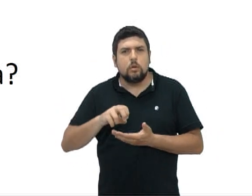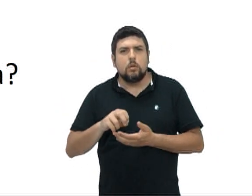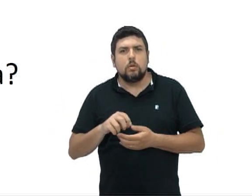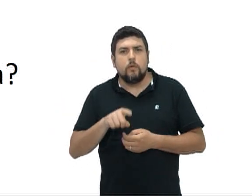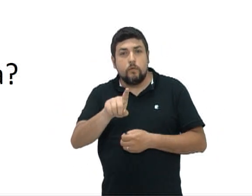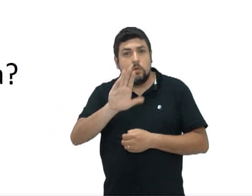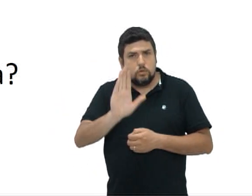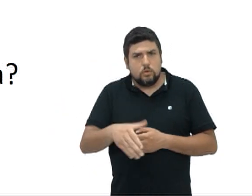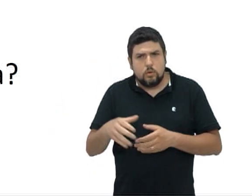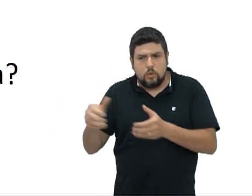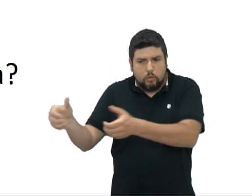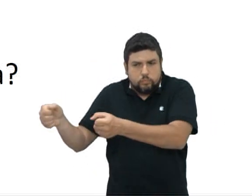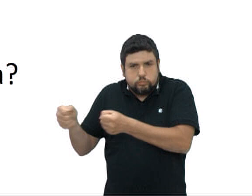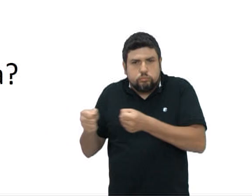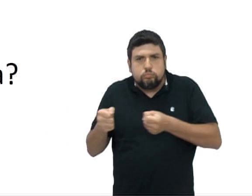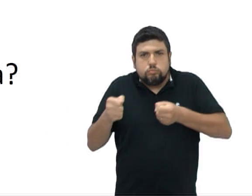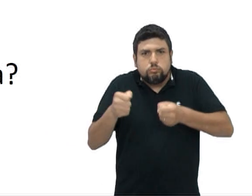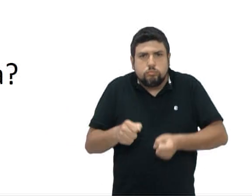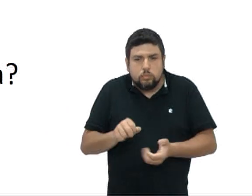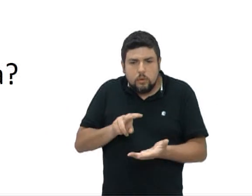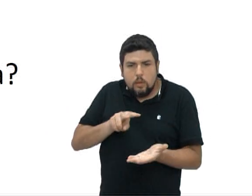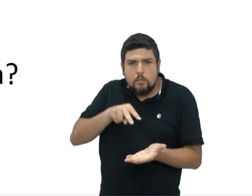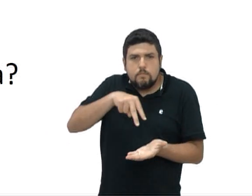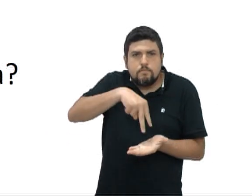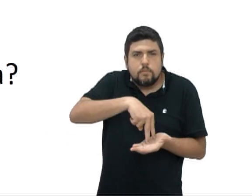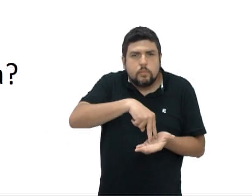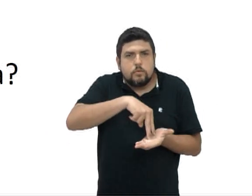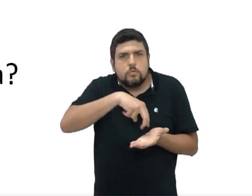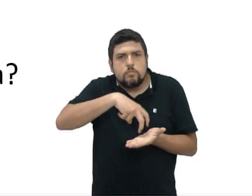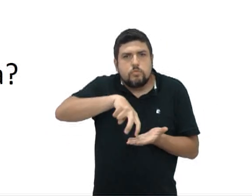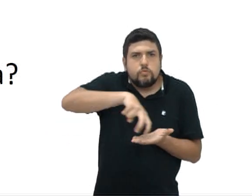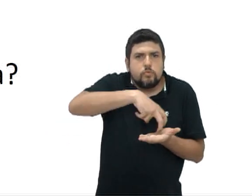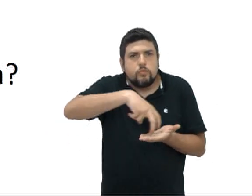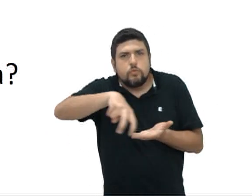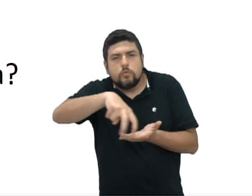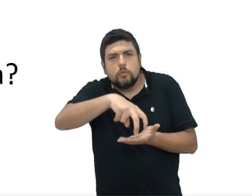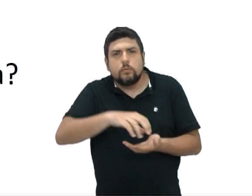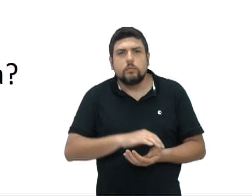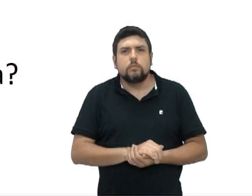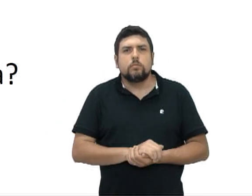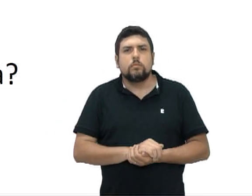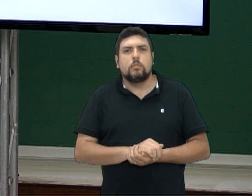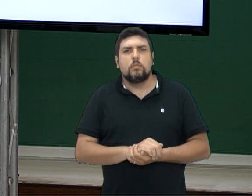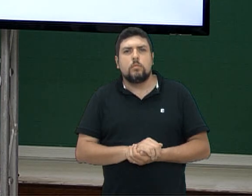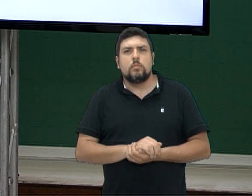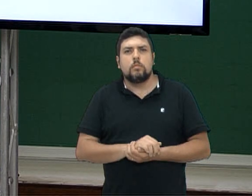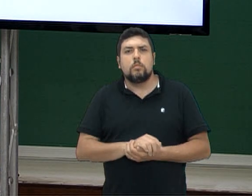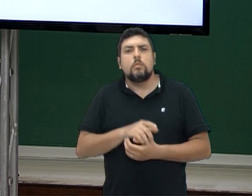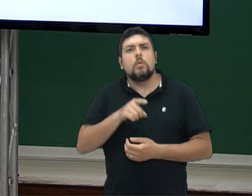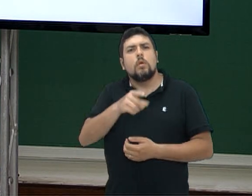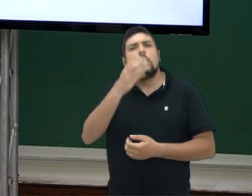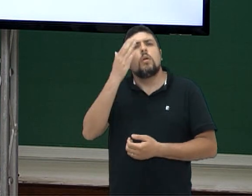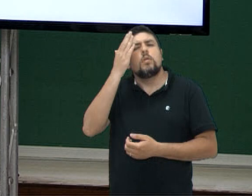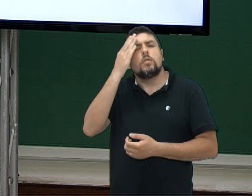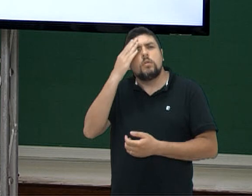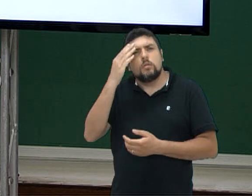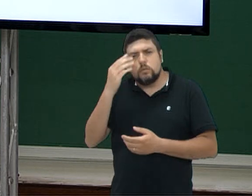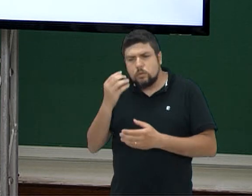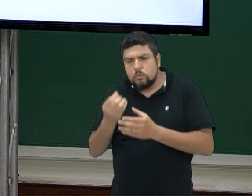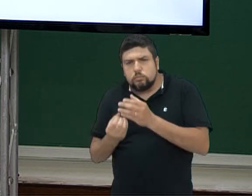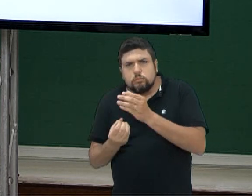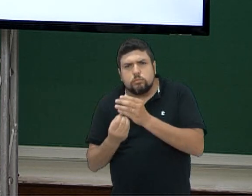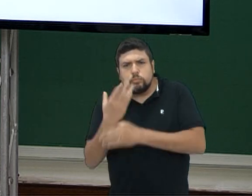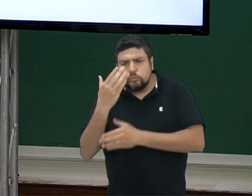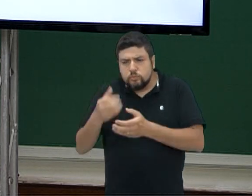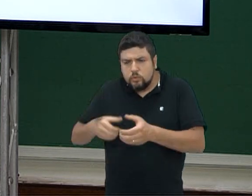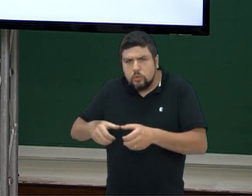skate e tentou andar nele ou já andou, você vai colocar lá. Você sabe como surgiu o skate? Em que ano surgiu o skate? De que